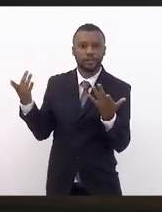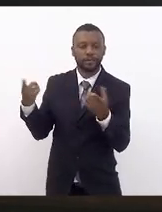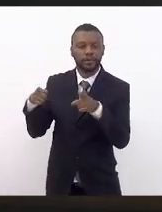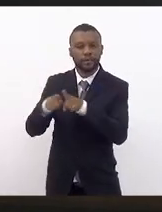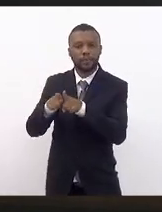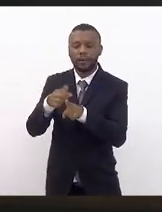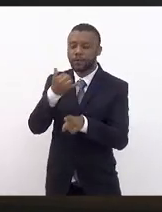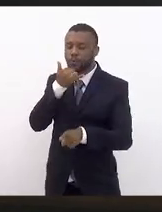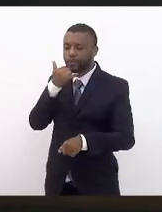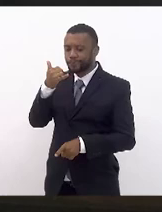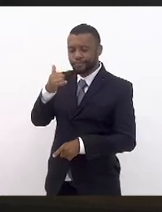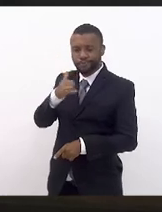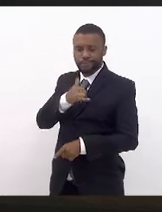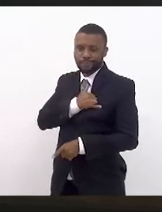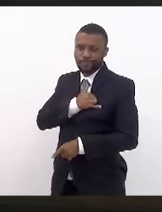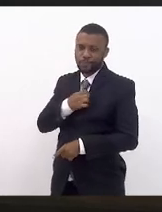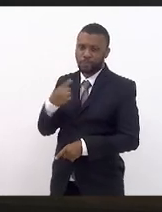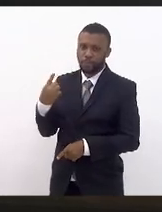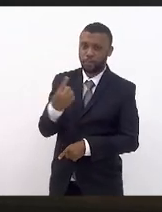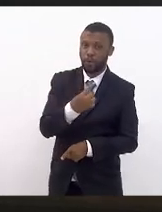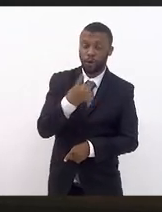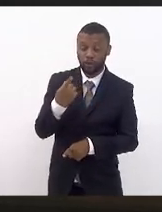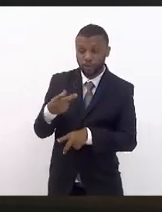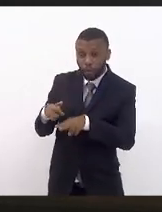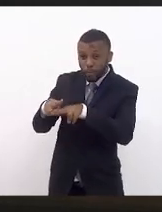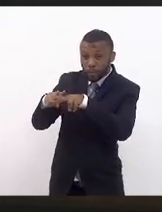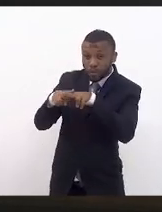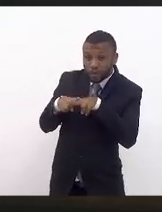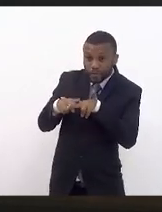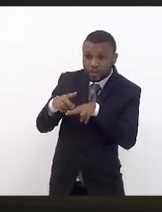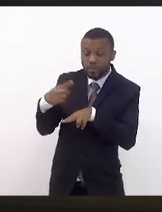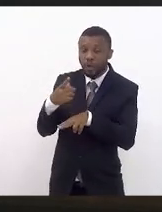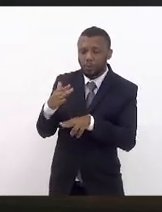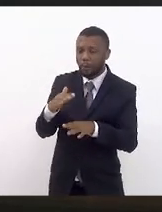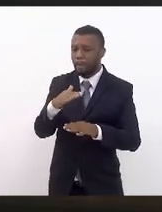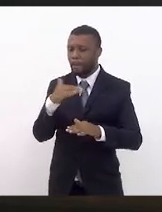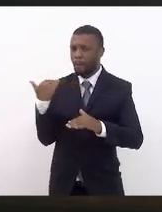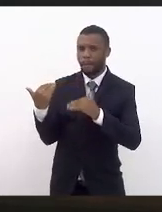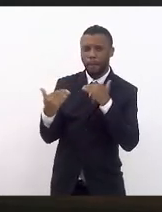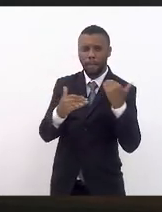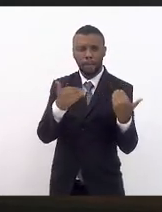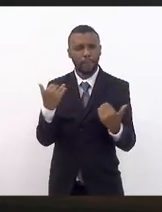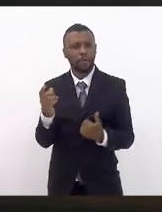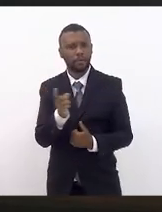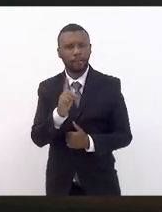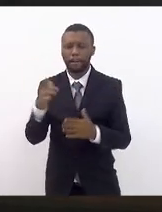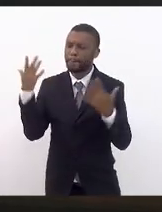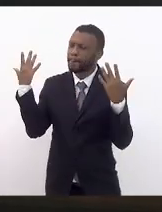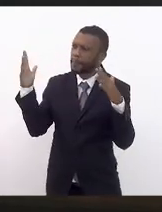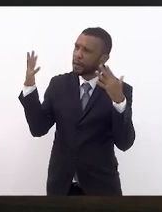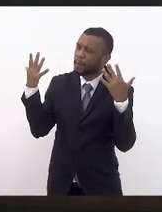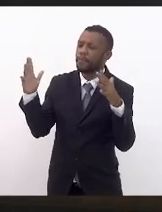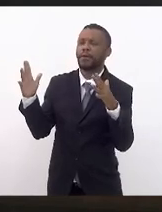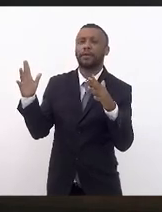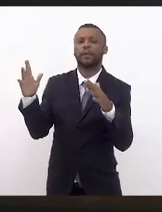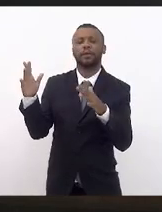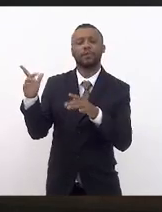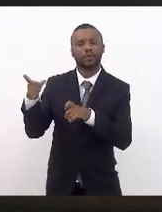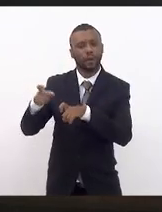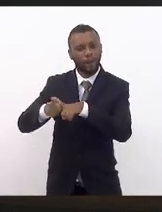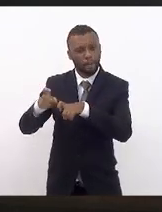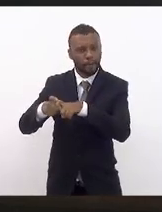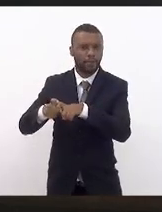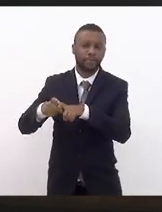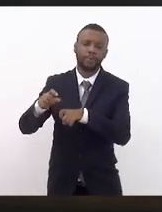nós, razão de não sermos consumidos. Parabéns ao Dr. Mário Vaz e família,